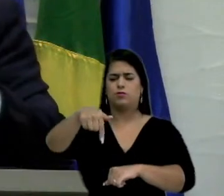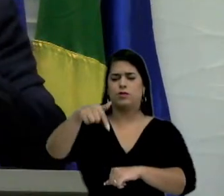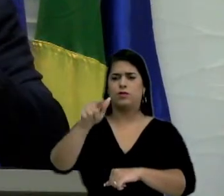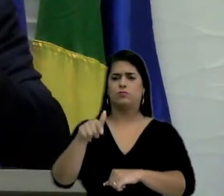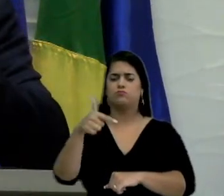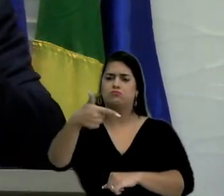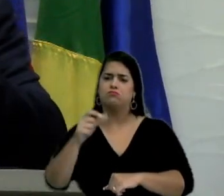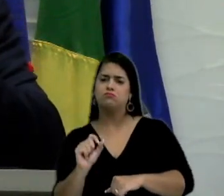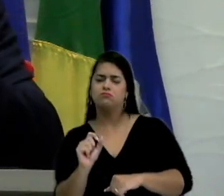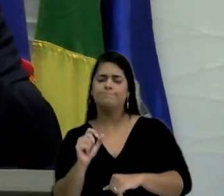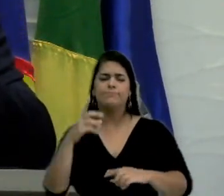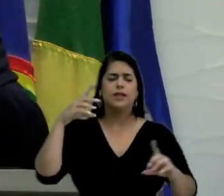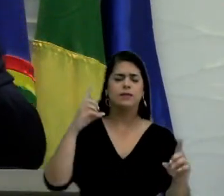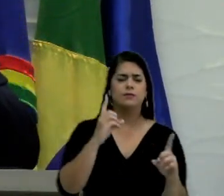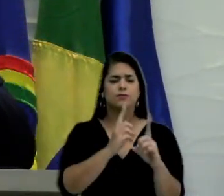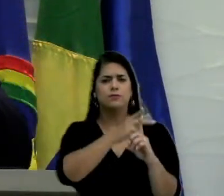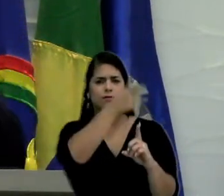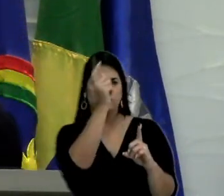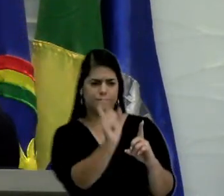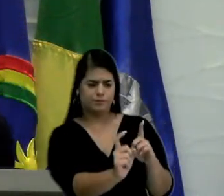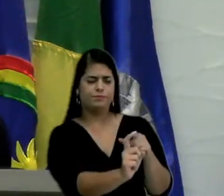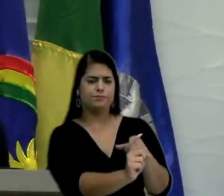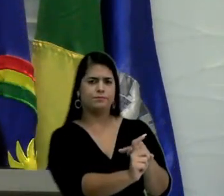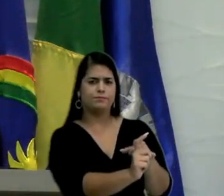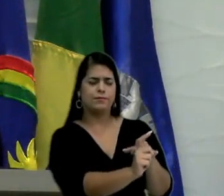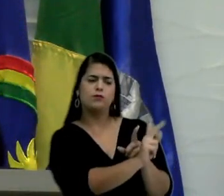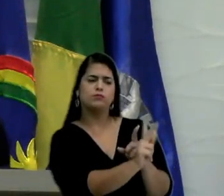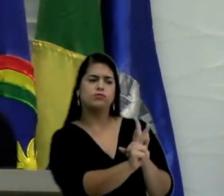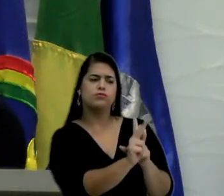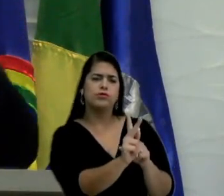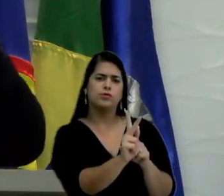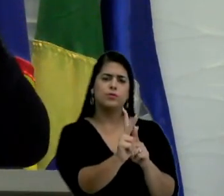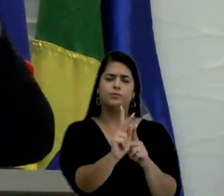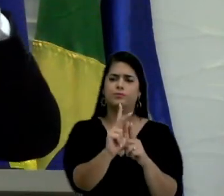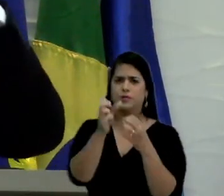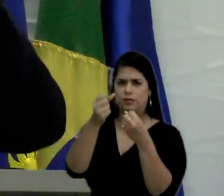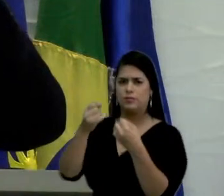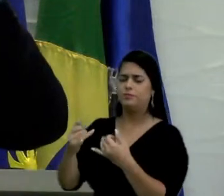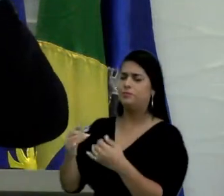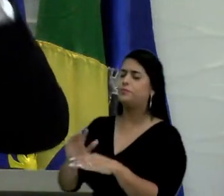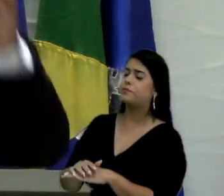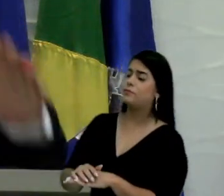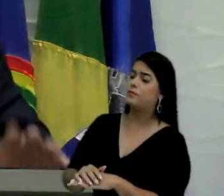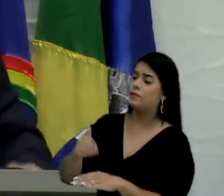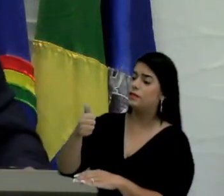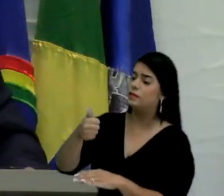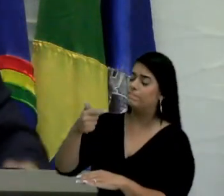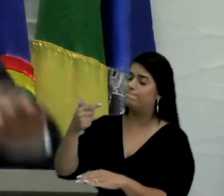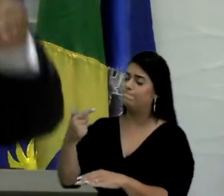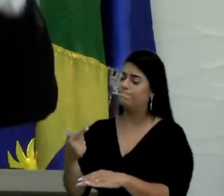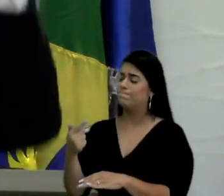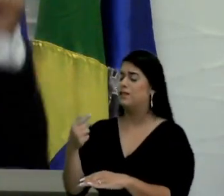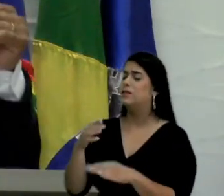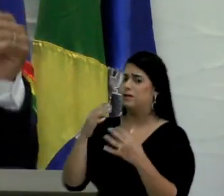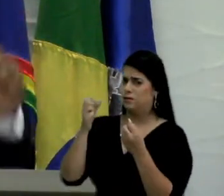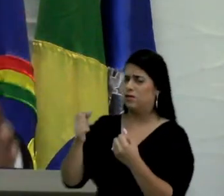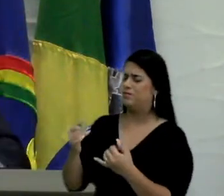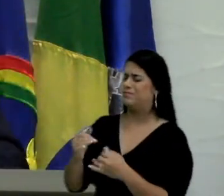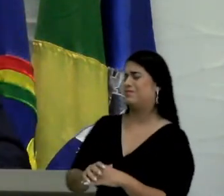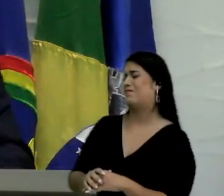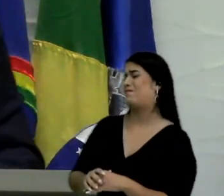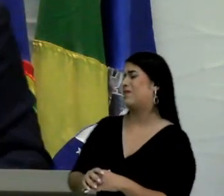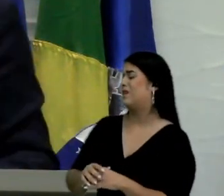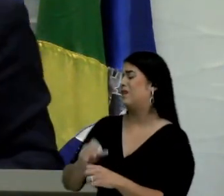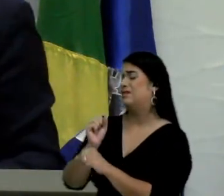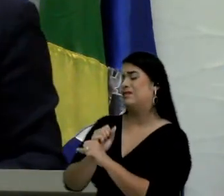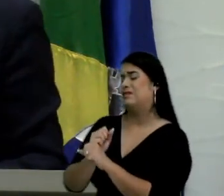encontrei uma professora e a professora contou comigo 3 dias que eu tinha dito a